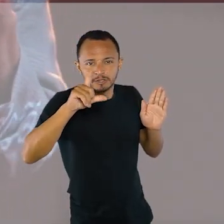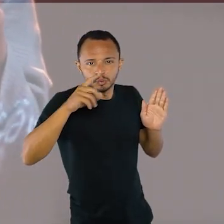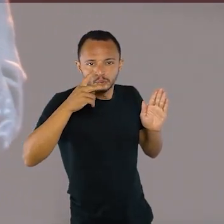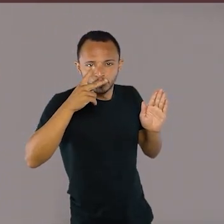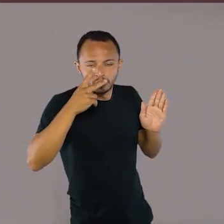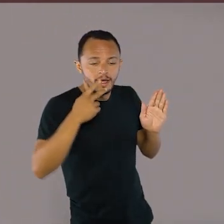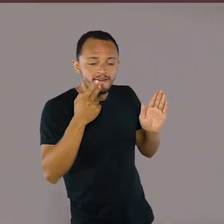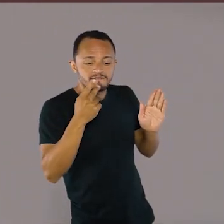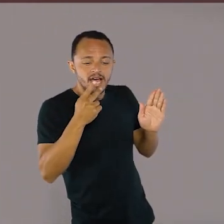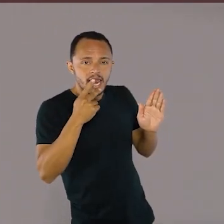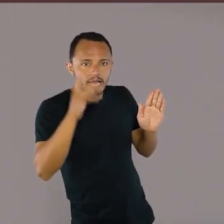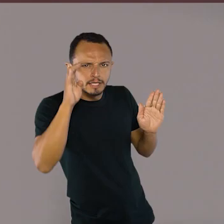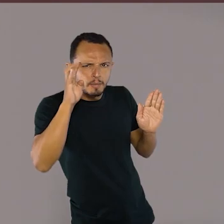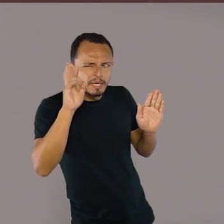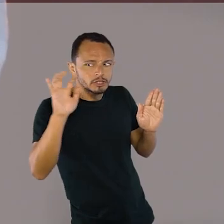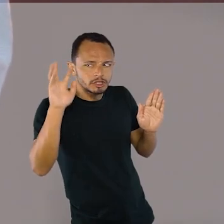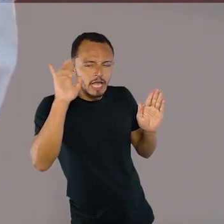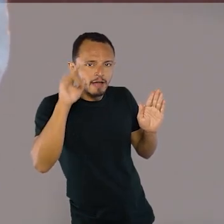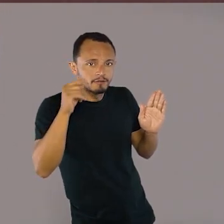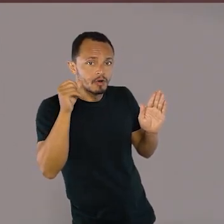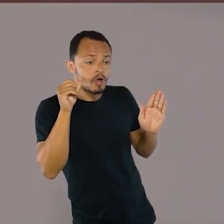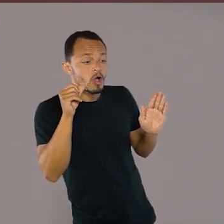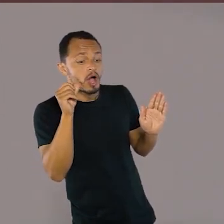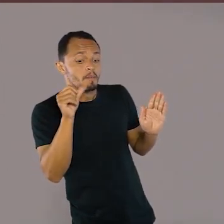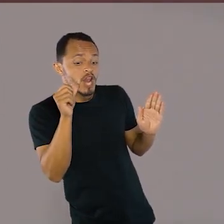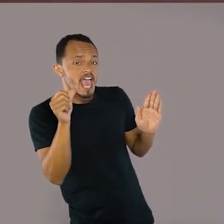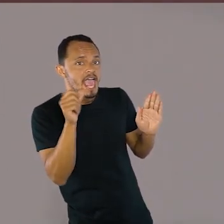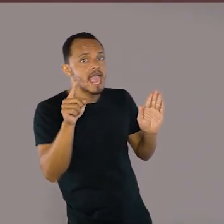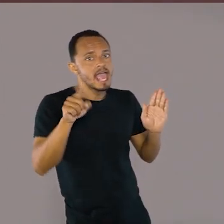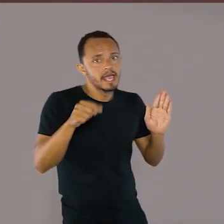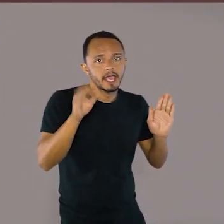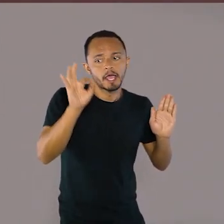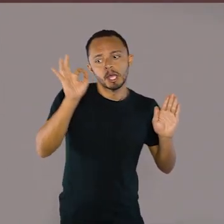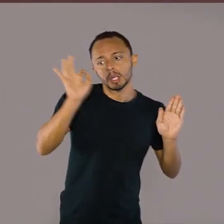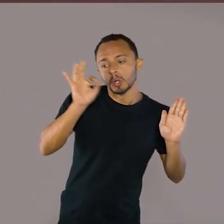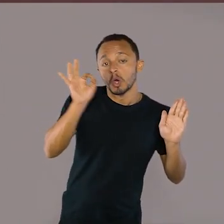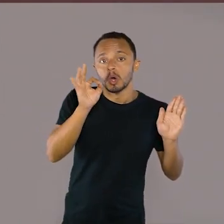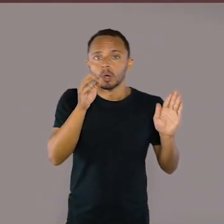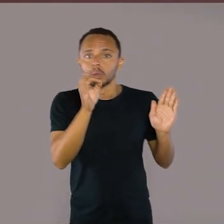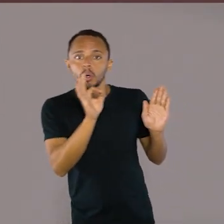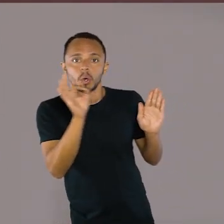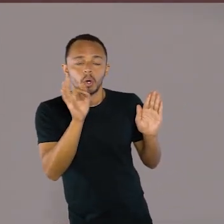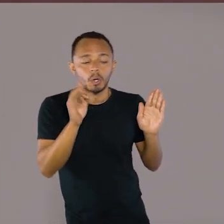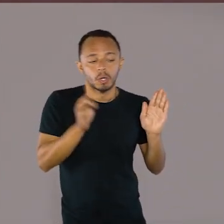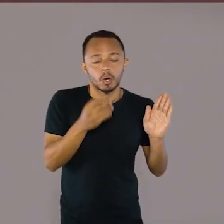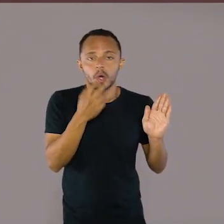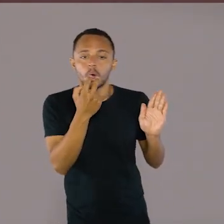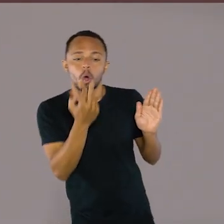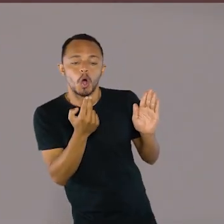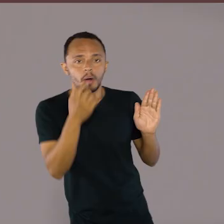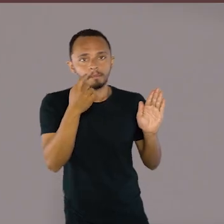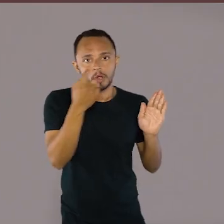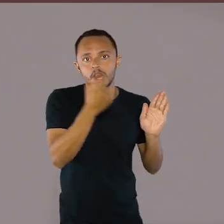retrato falado imaginado de Maria Filipa, transformando Maria Filipa, dando corpo, dando um rosto, dando